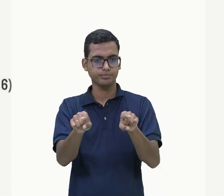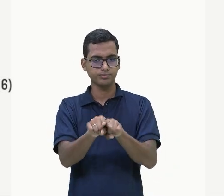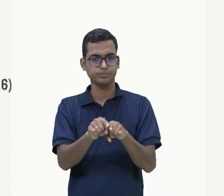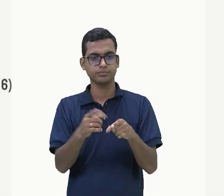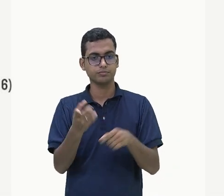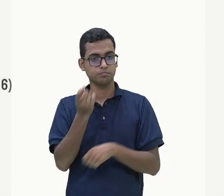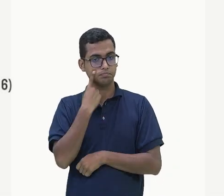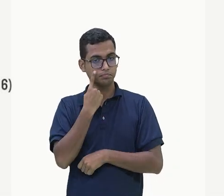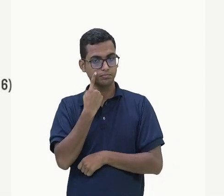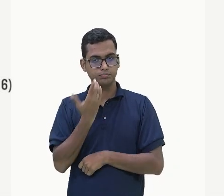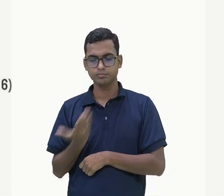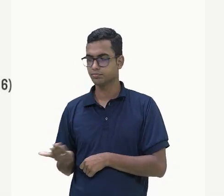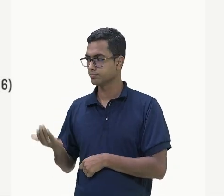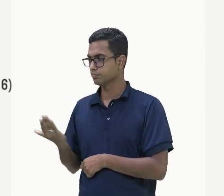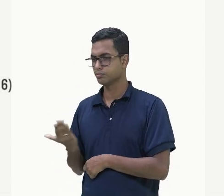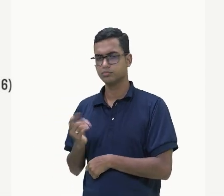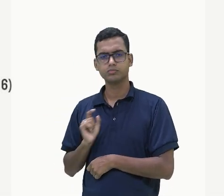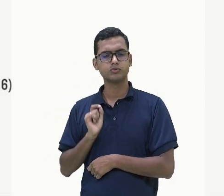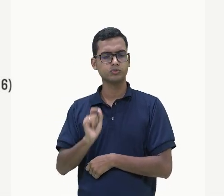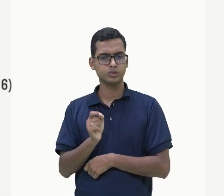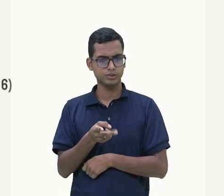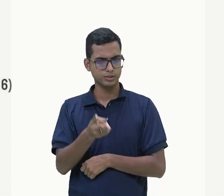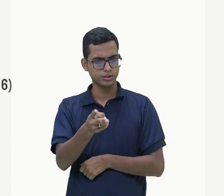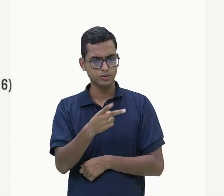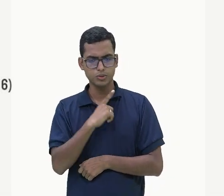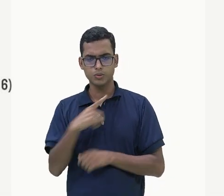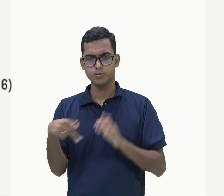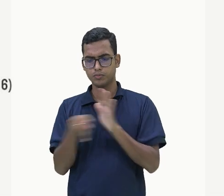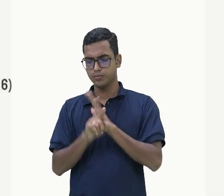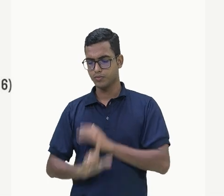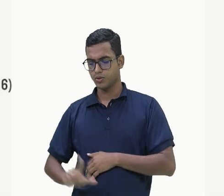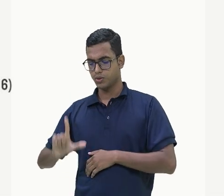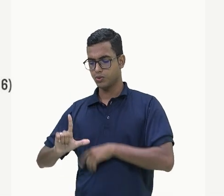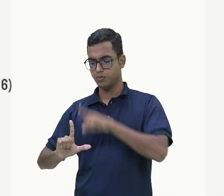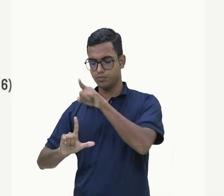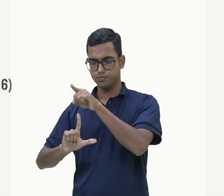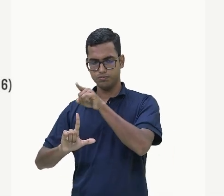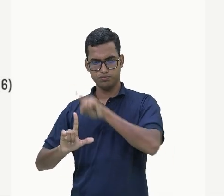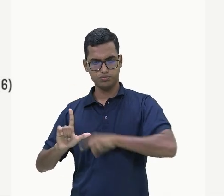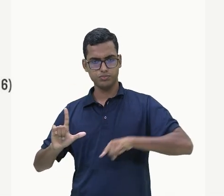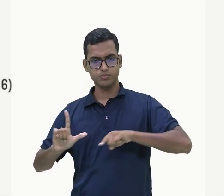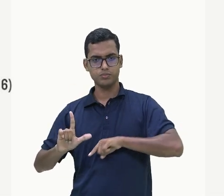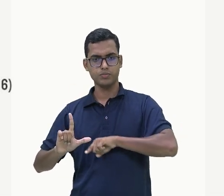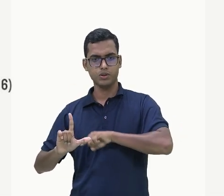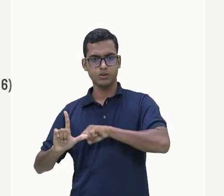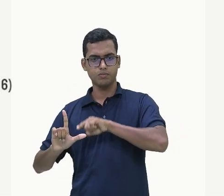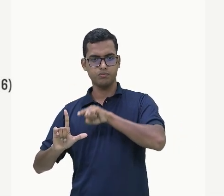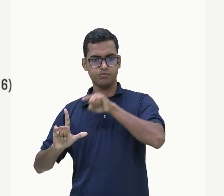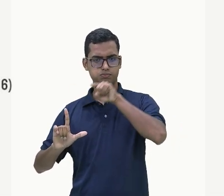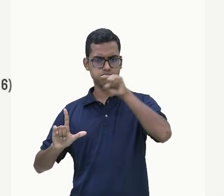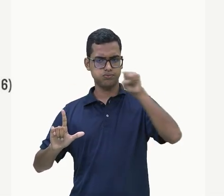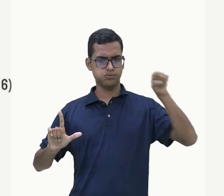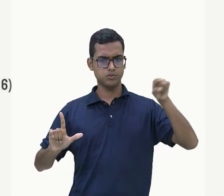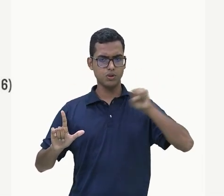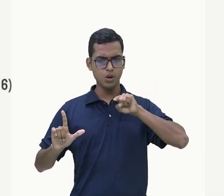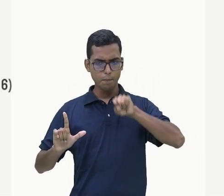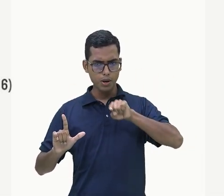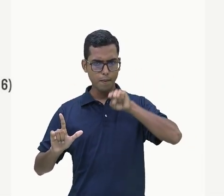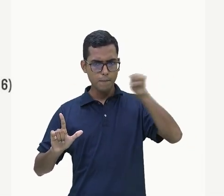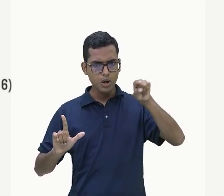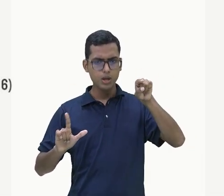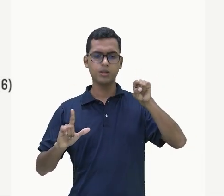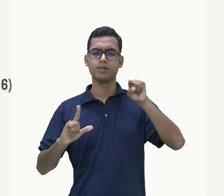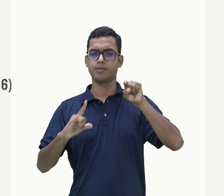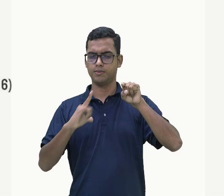vejam que ela sempre toca esse ponto aqui, o ponto 1 e 0. A função logarítmica ela sempre